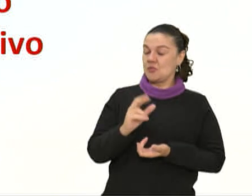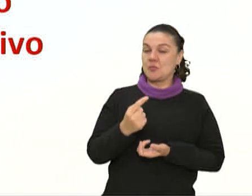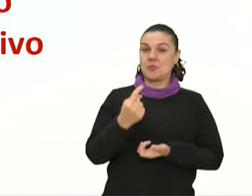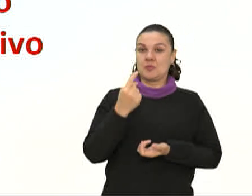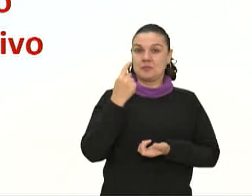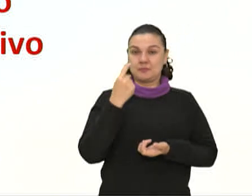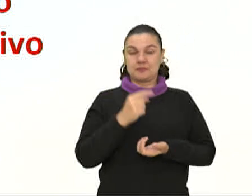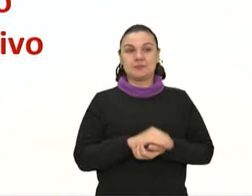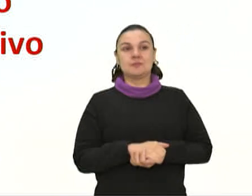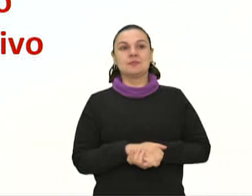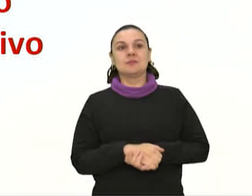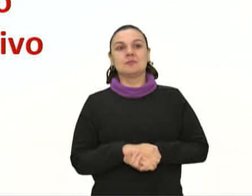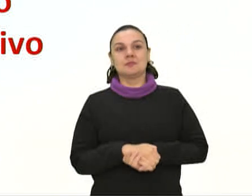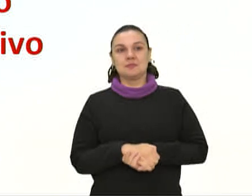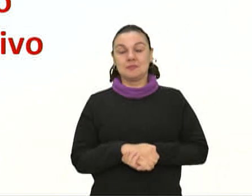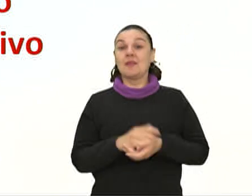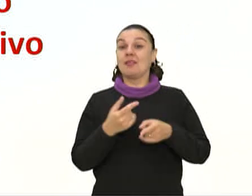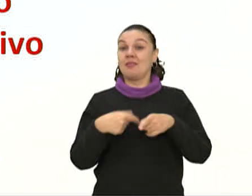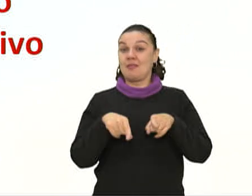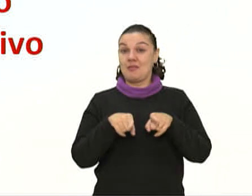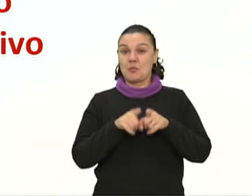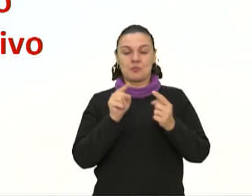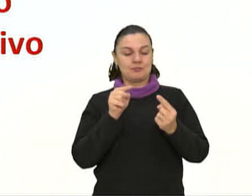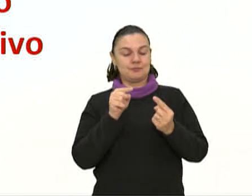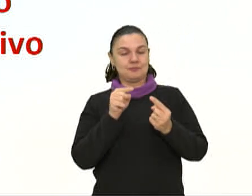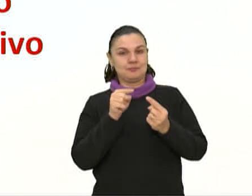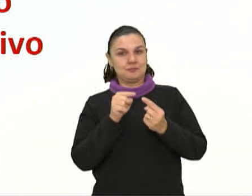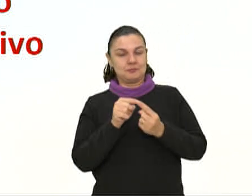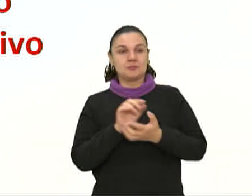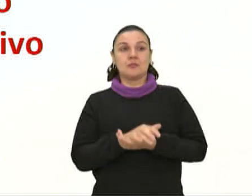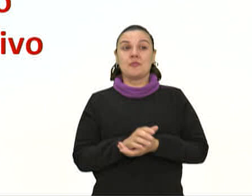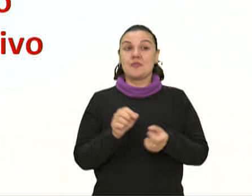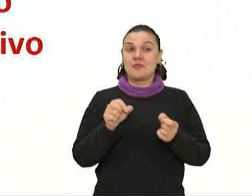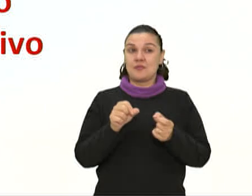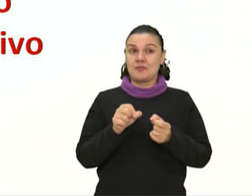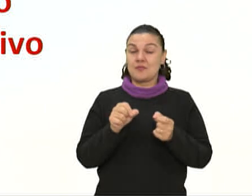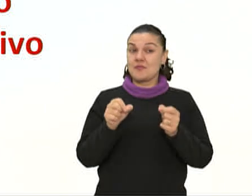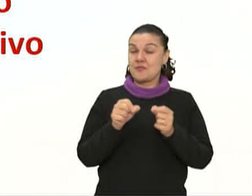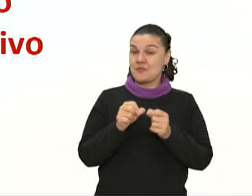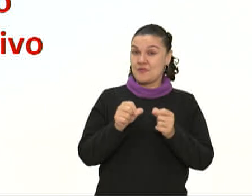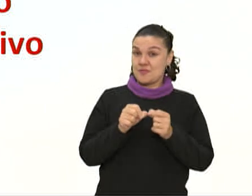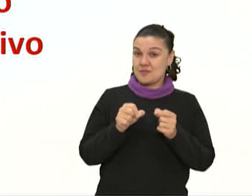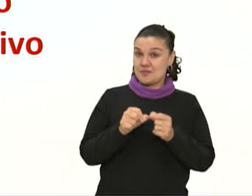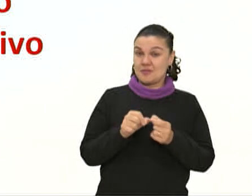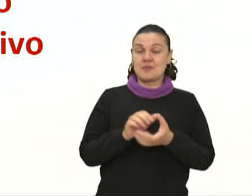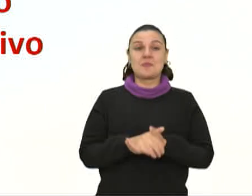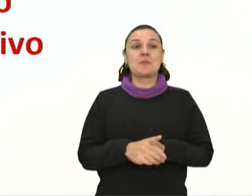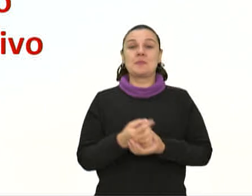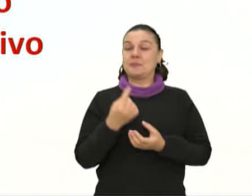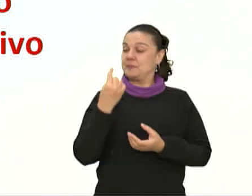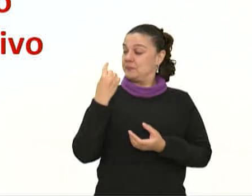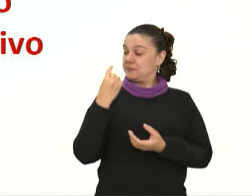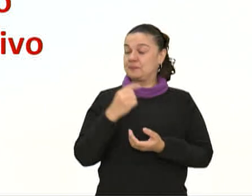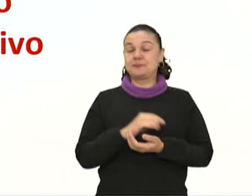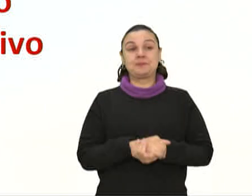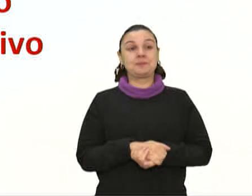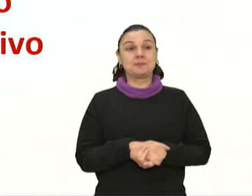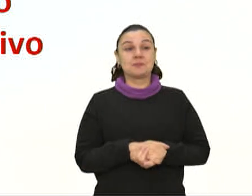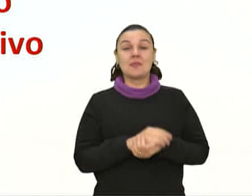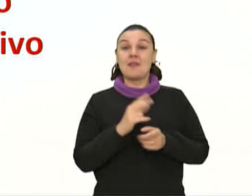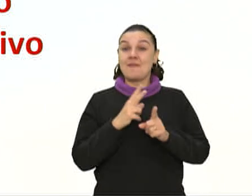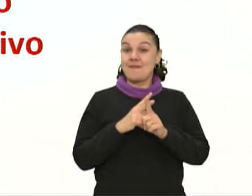pretérito perfeito também do modo indicativo. Fizemos, pretérito perfeito do modo indicativo.